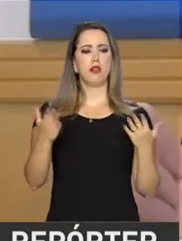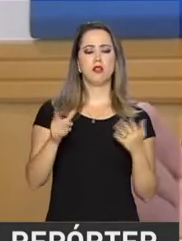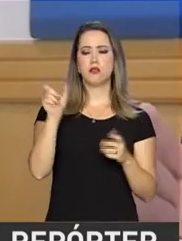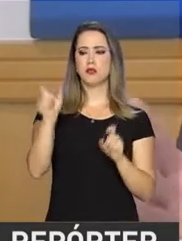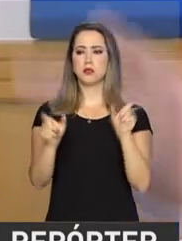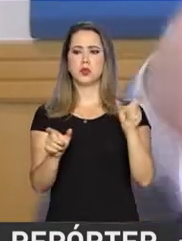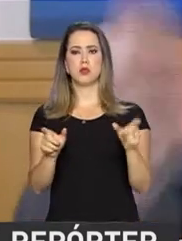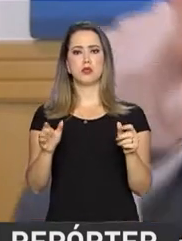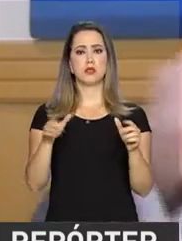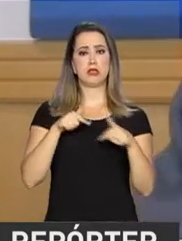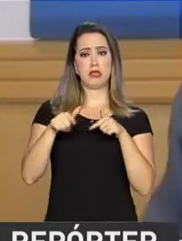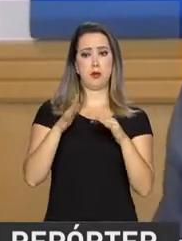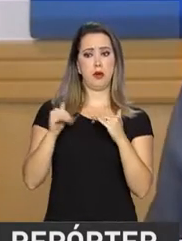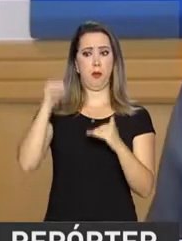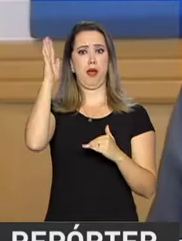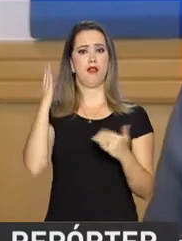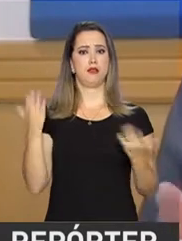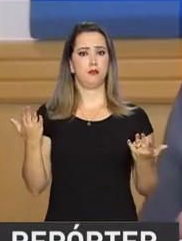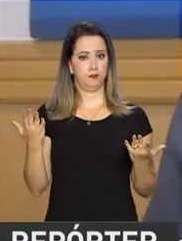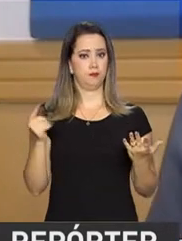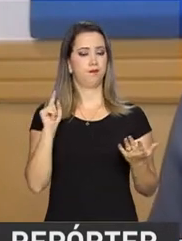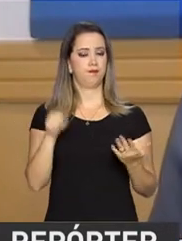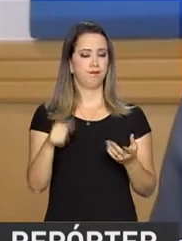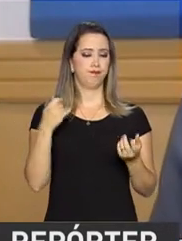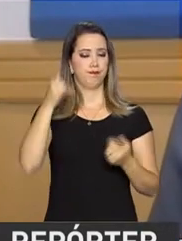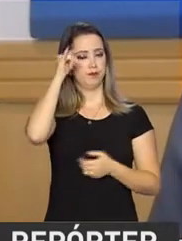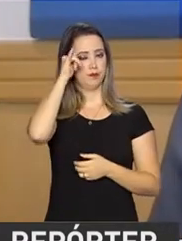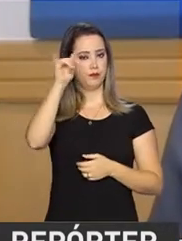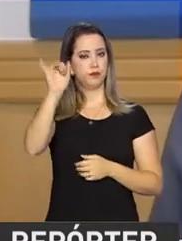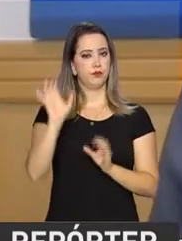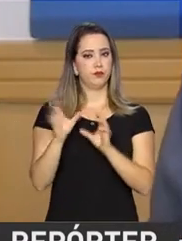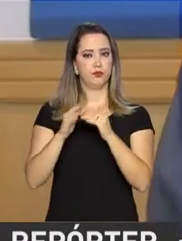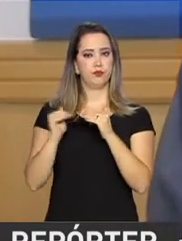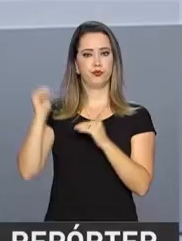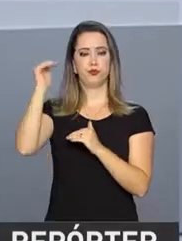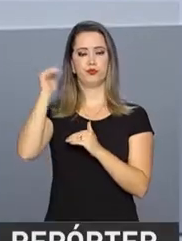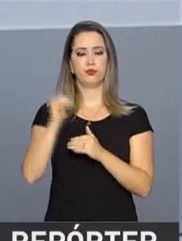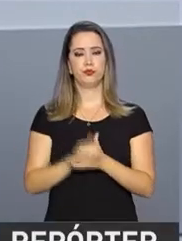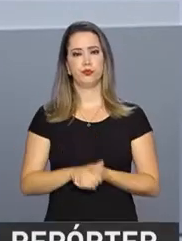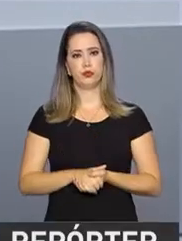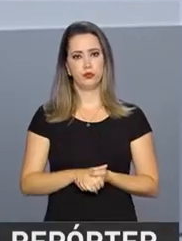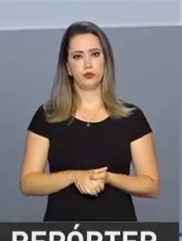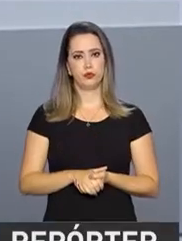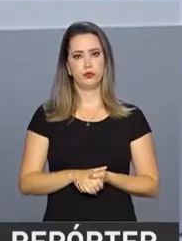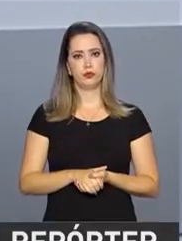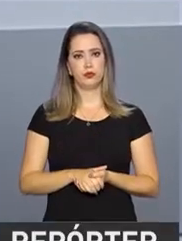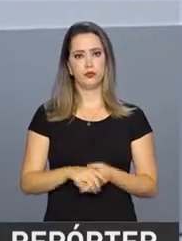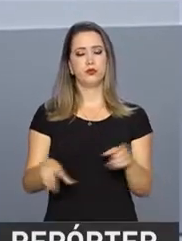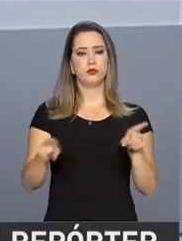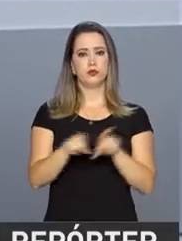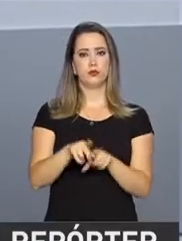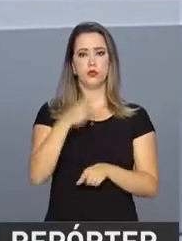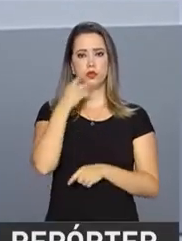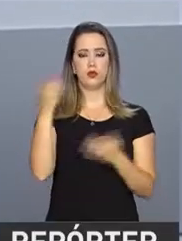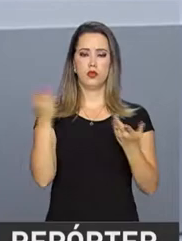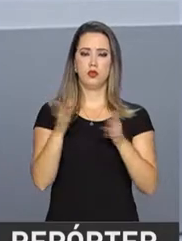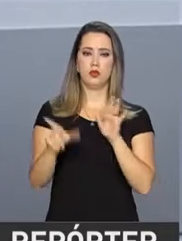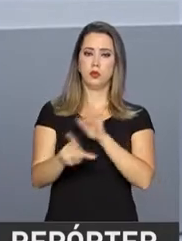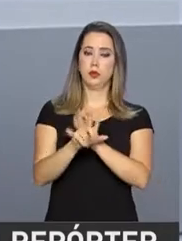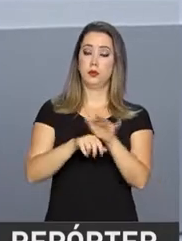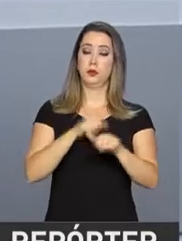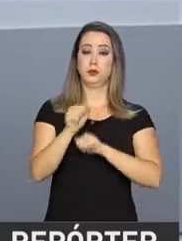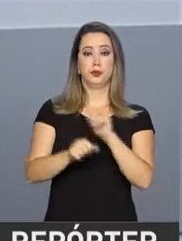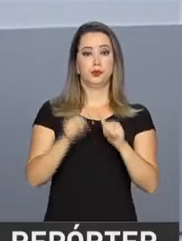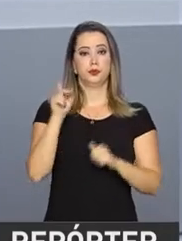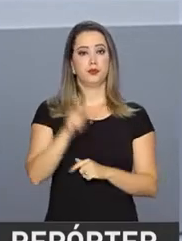fundamental e é isto que é o chamado combate é um esplêndido quem também falou hoje sobre a reforma da previdência